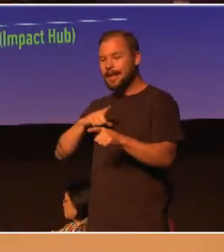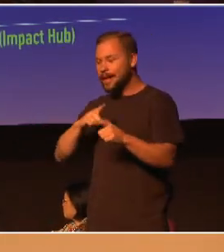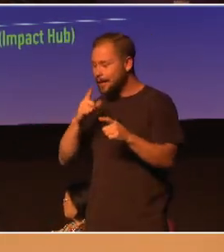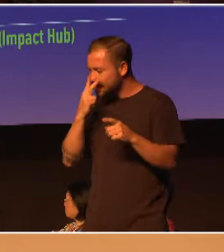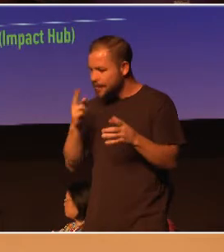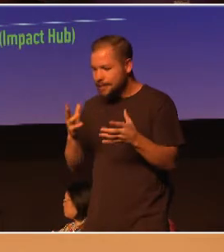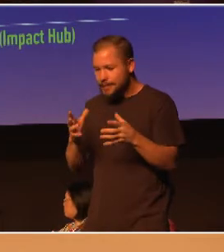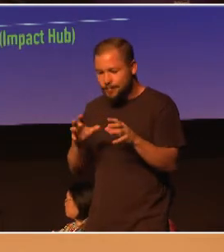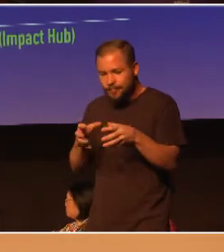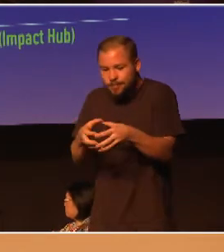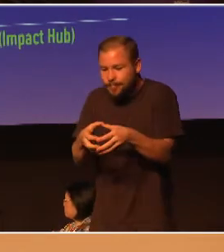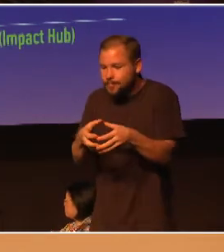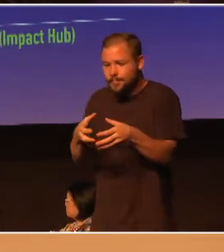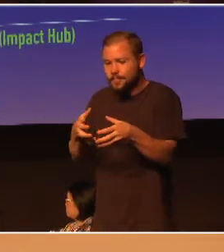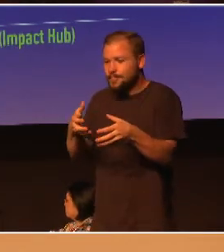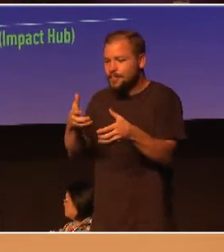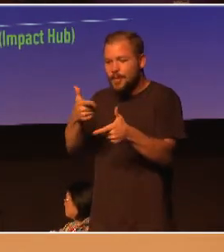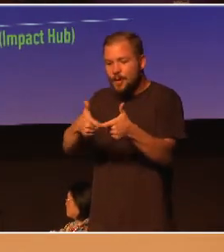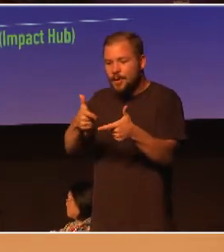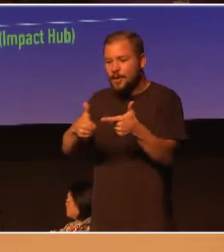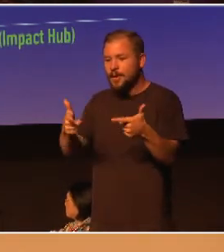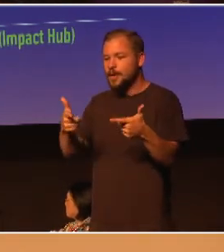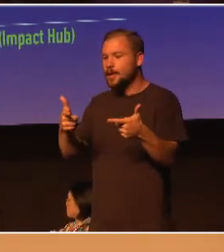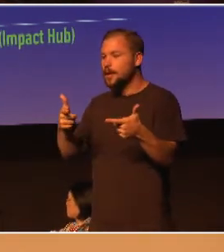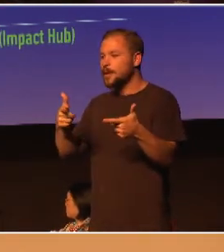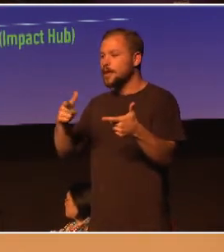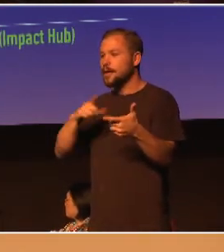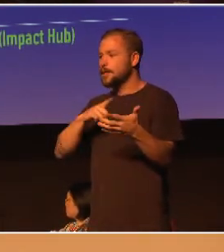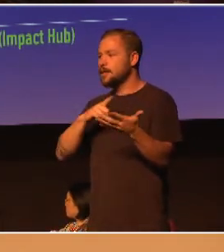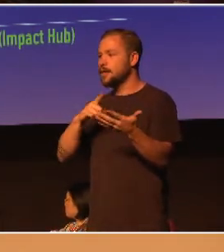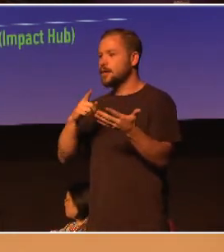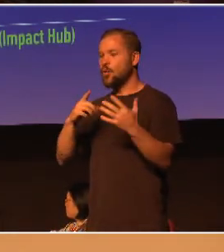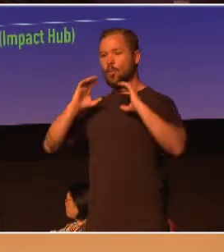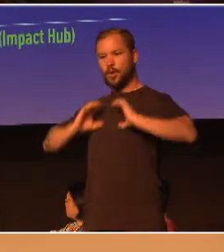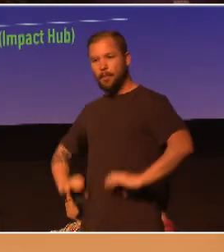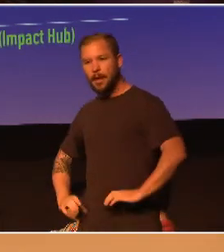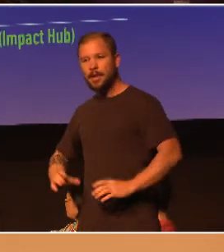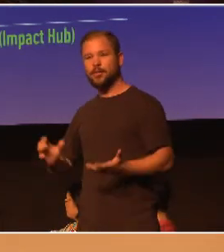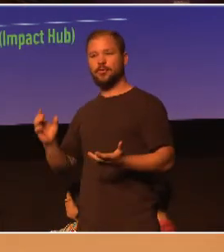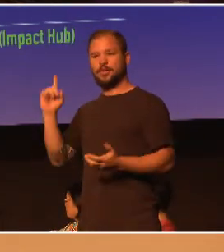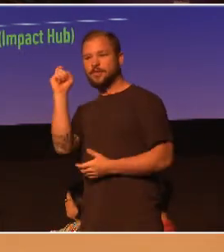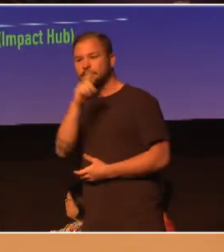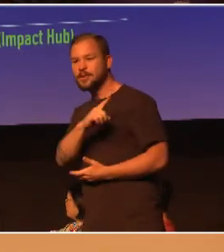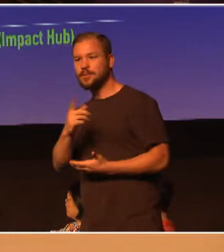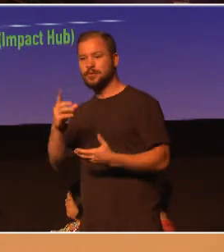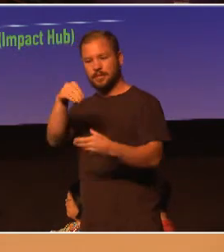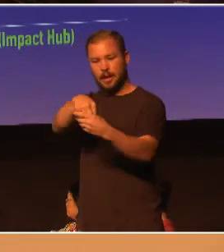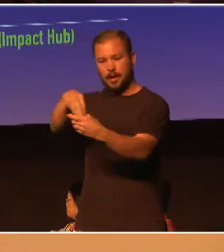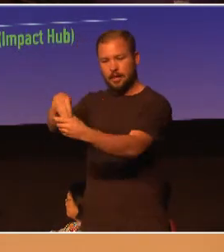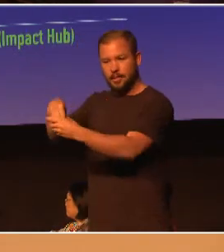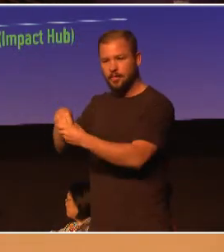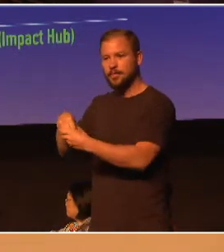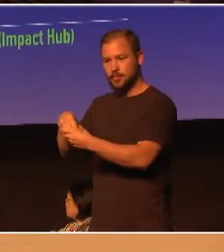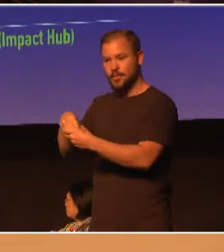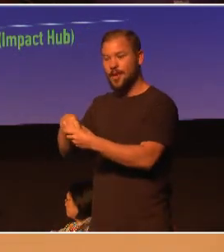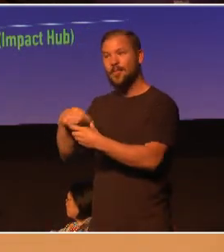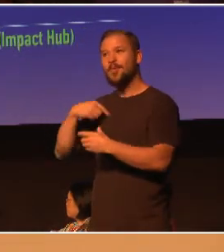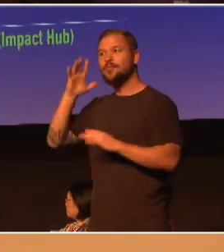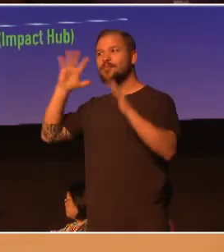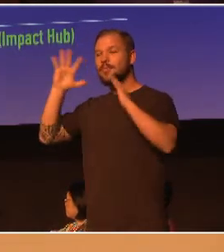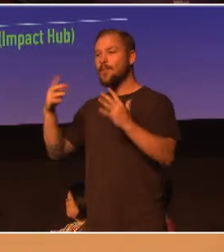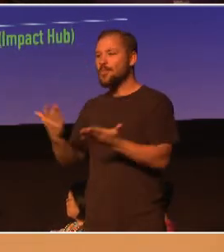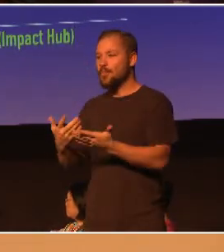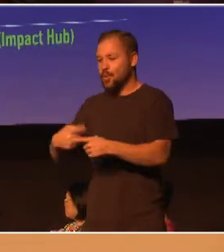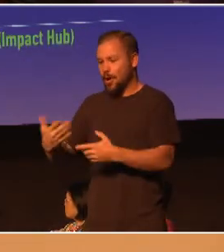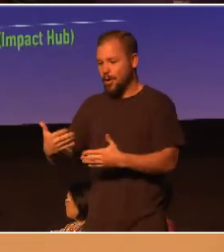bolhas ideológicas, de comportamento. E, para mim, isso é o grande tema da contemporaneidade, né? O